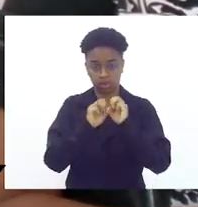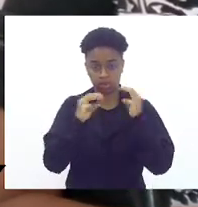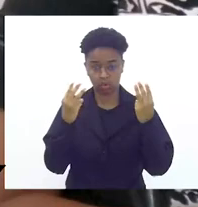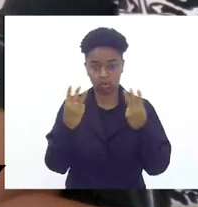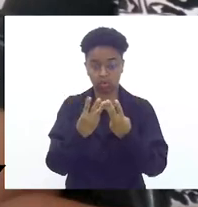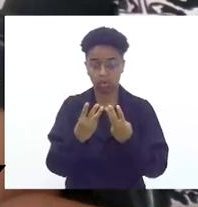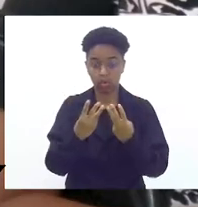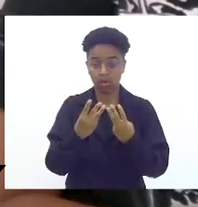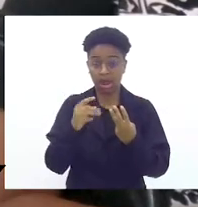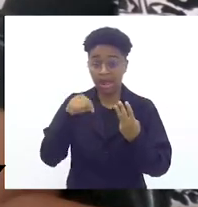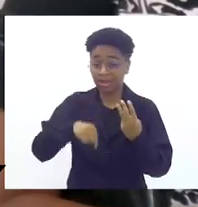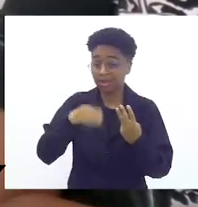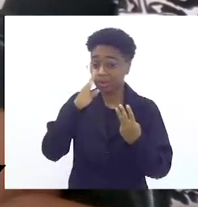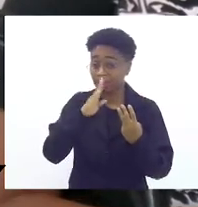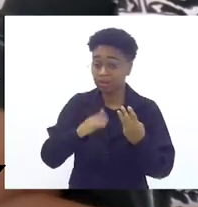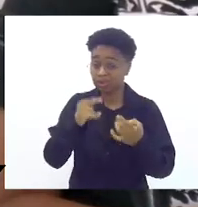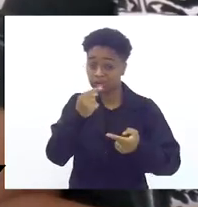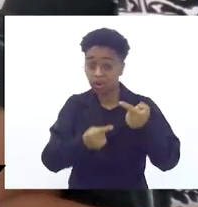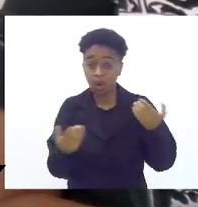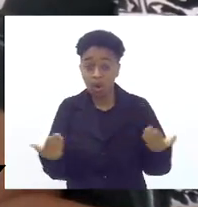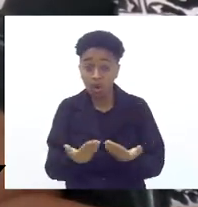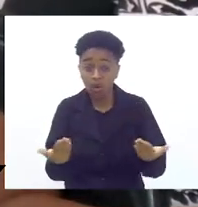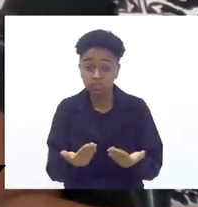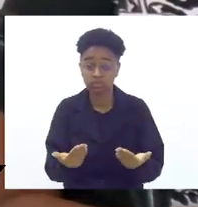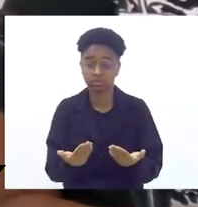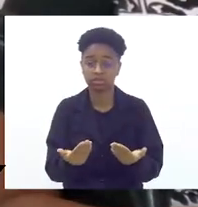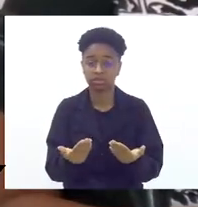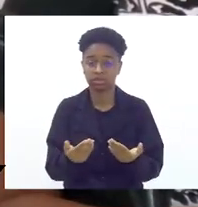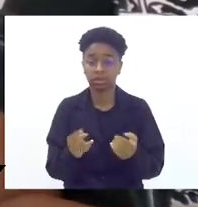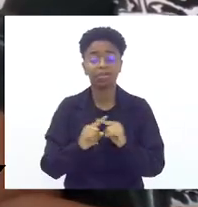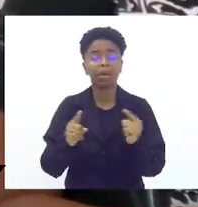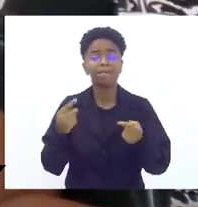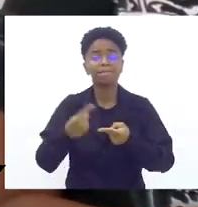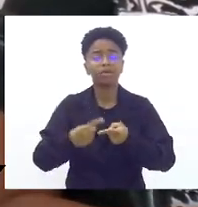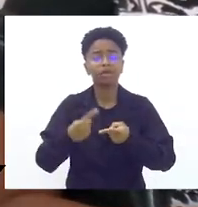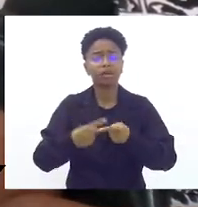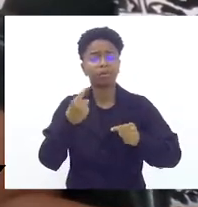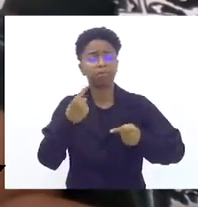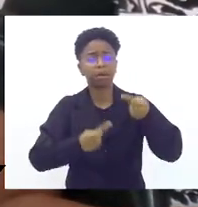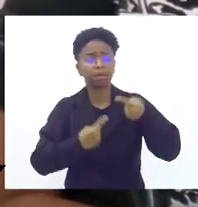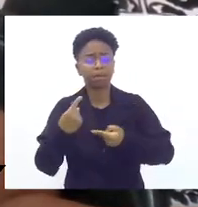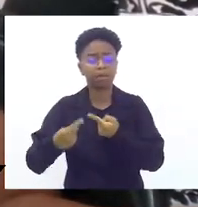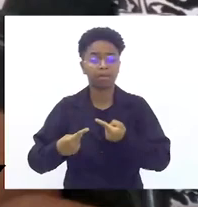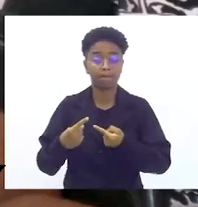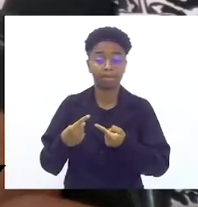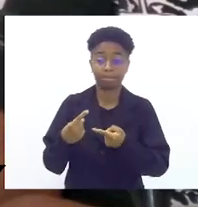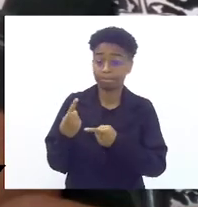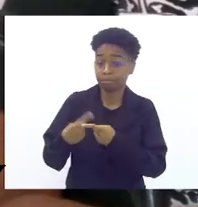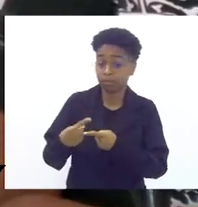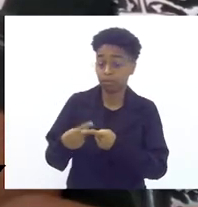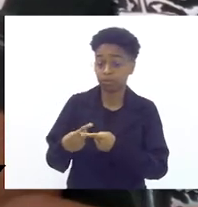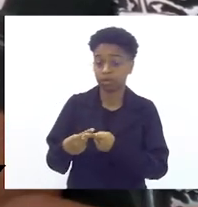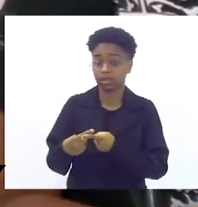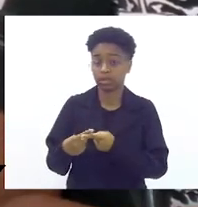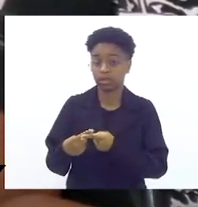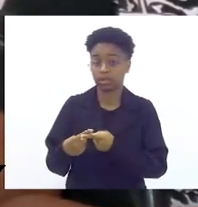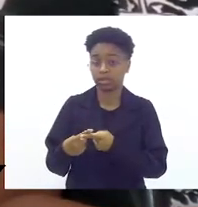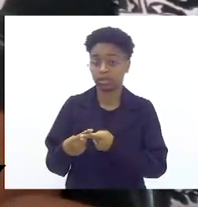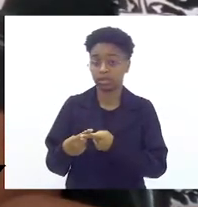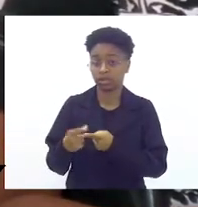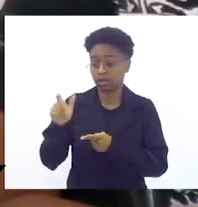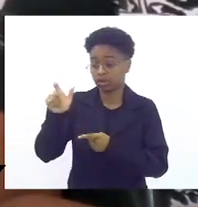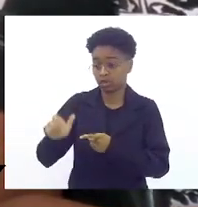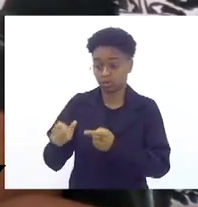escrutínio hoje agora E por que que nós somos discutindo no caso do